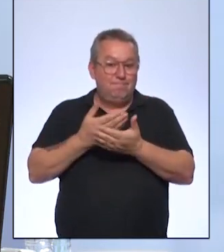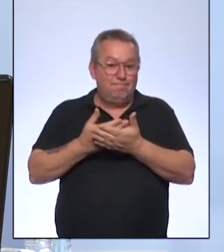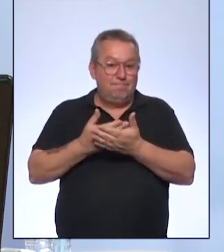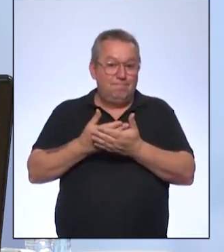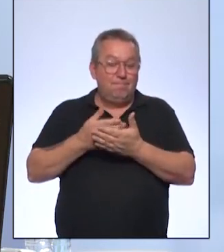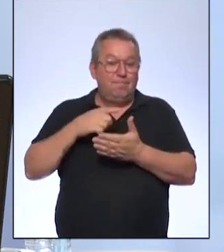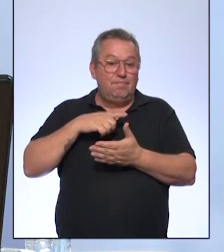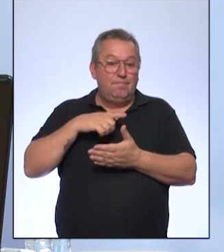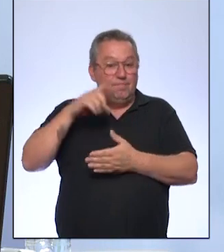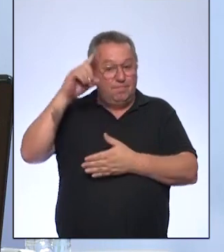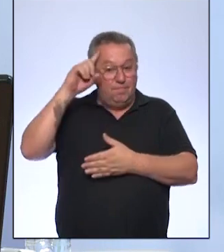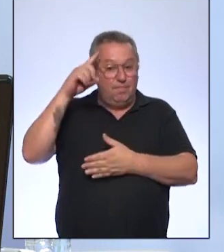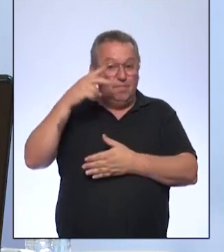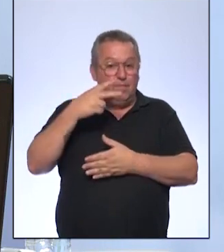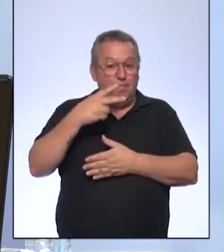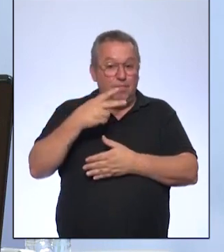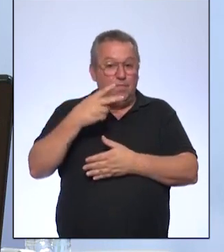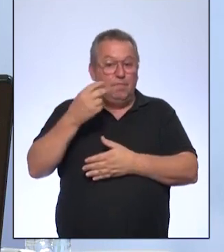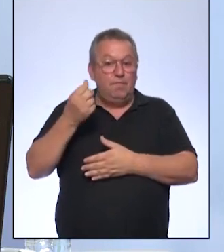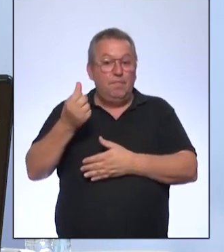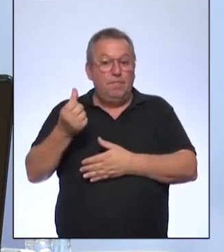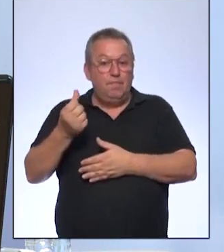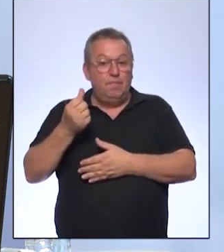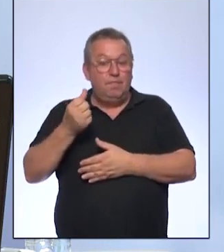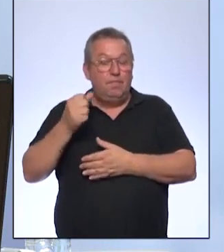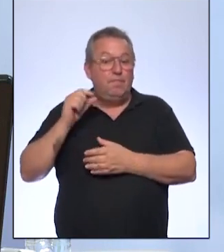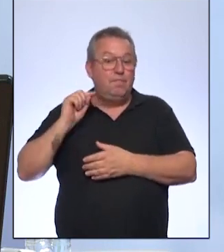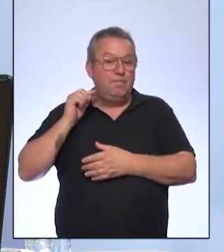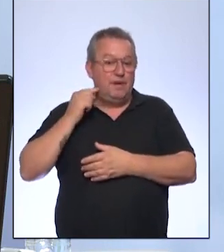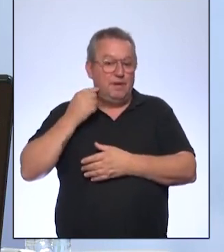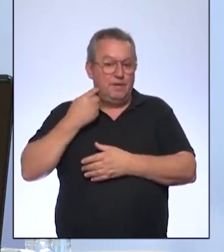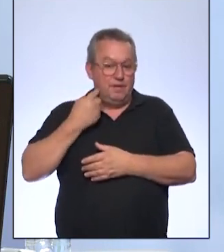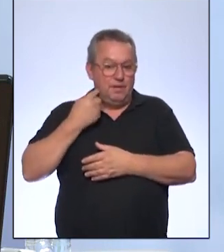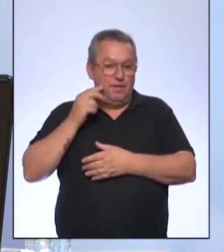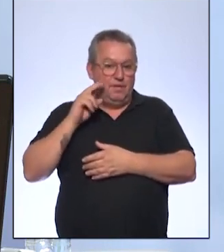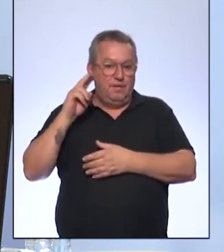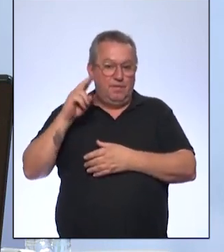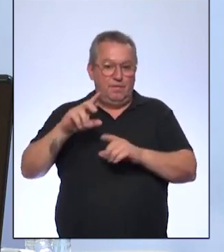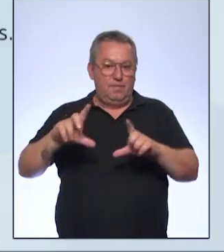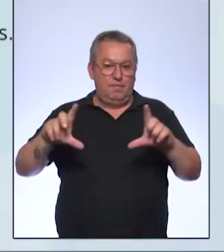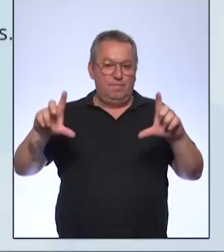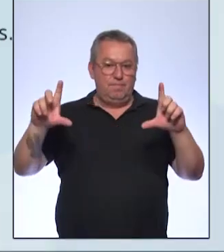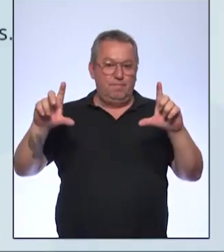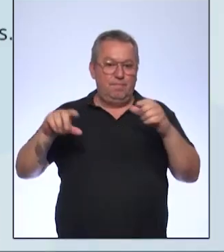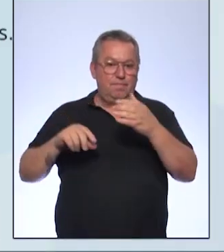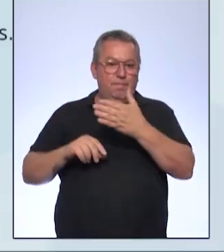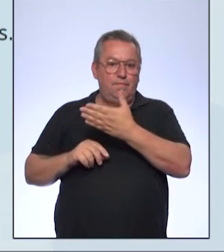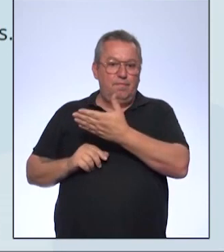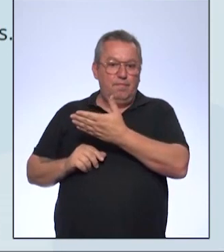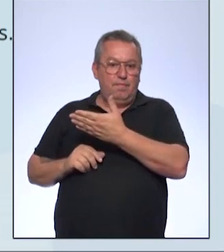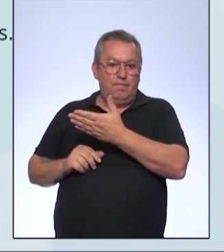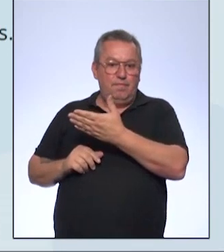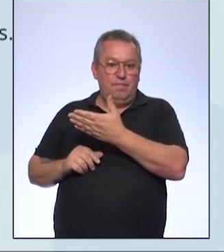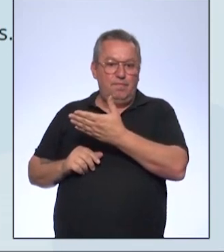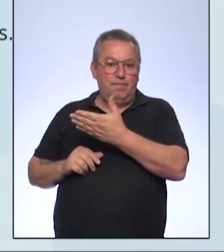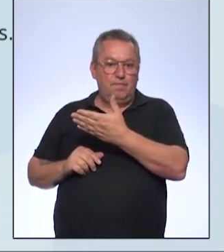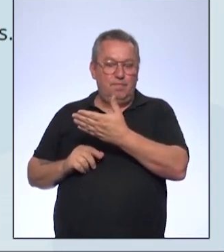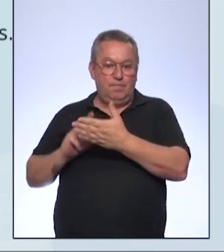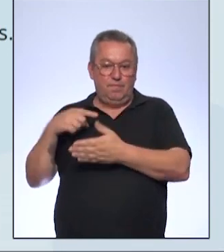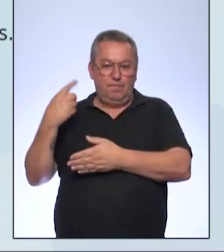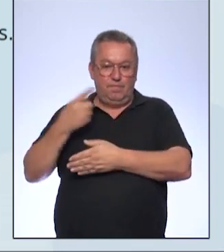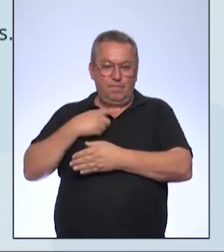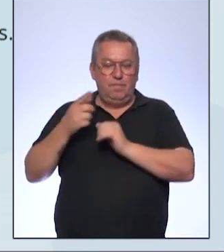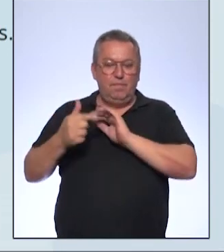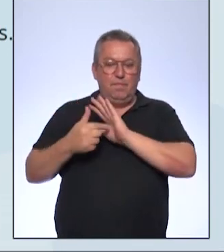que vocês tiveram no dia 26 de maio. Dá uma olhada na tela de vocês. No dia 26 de maio,